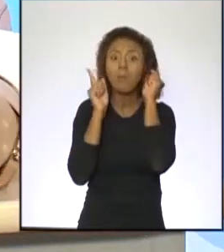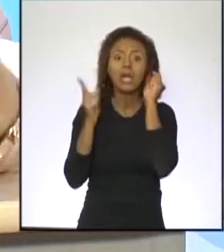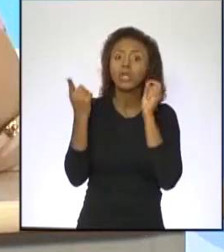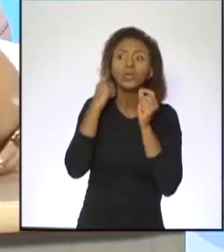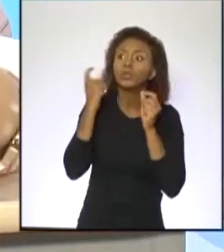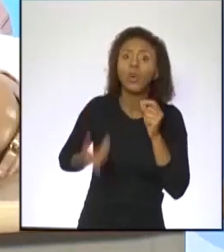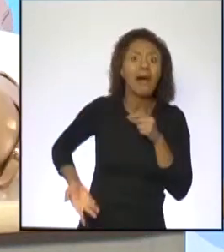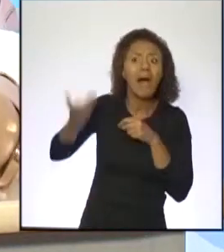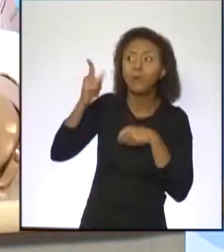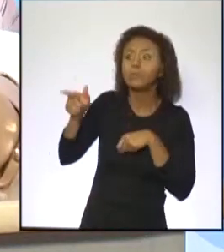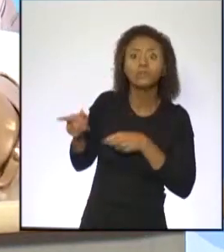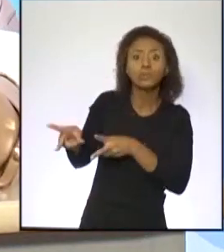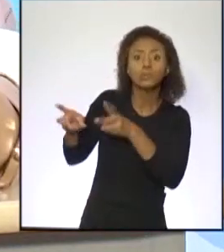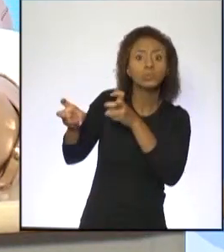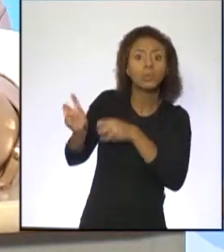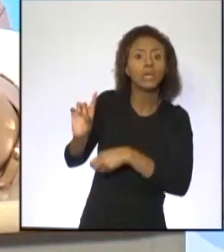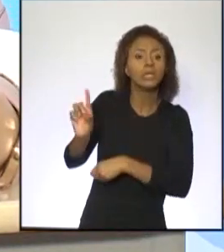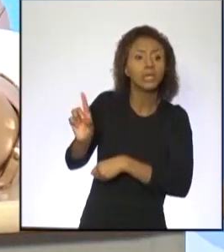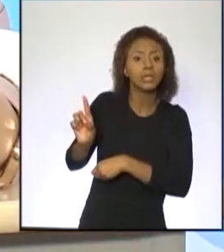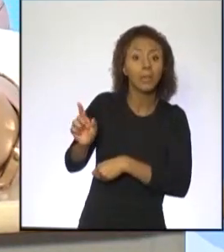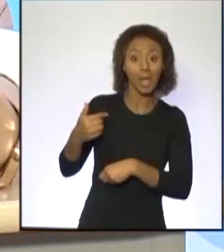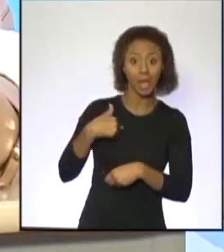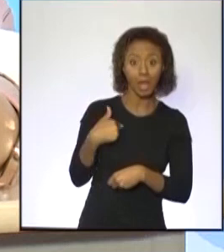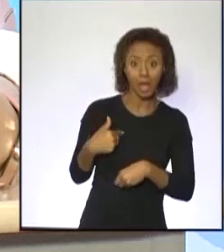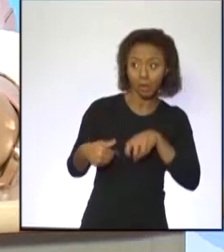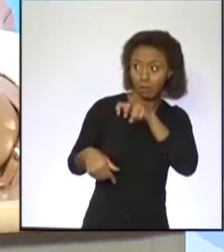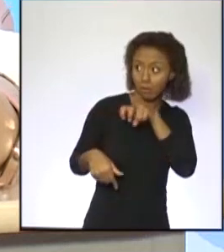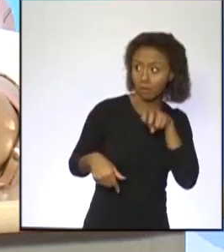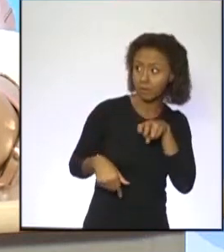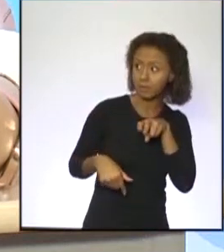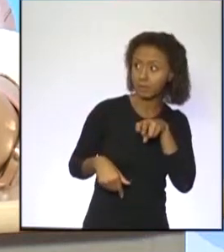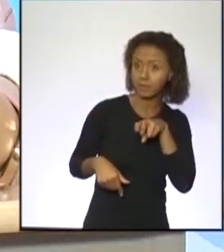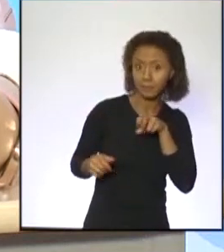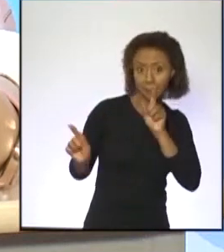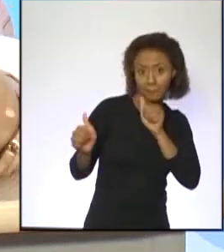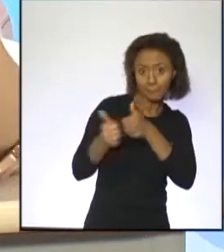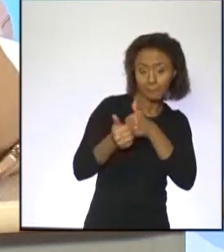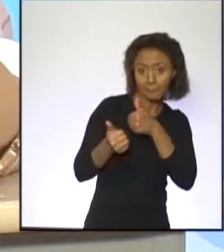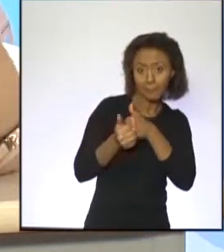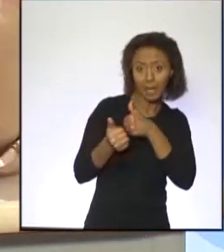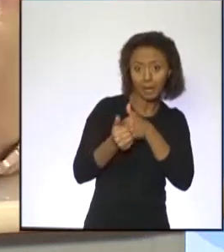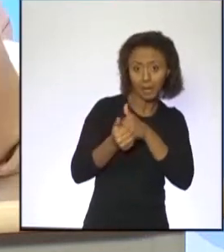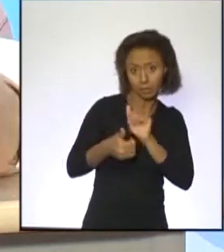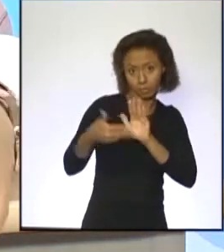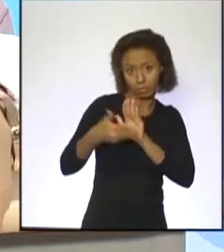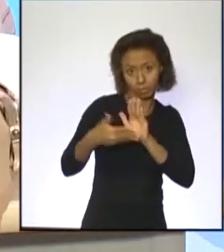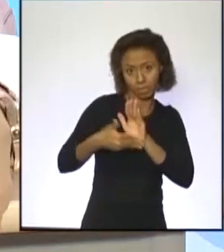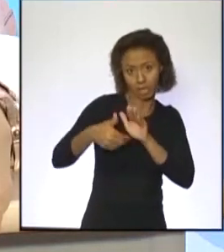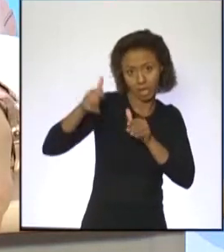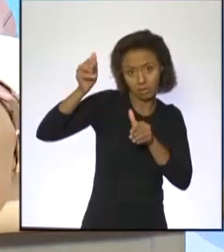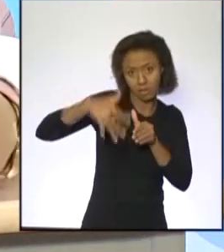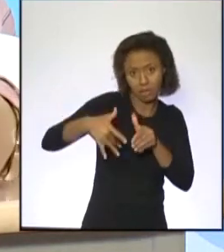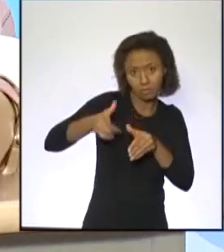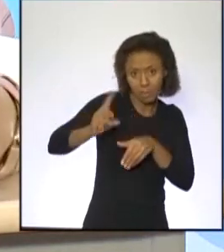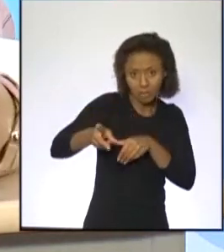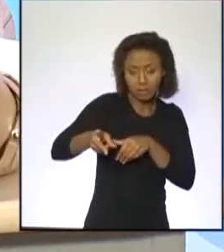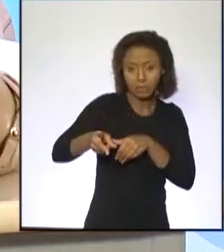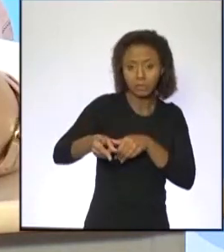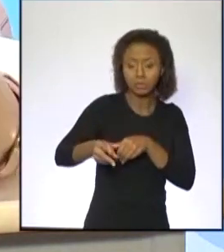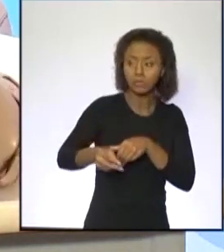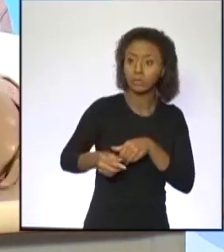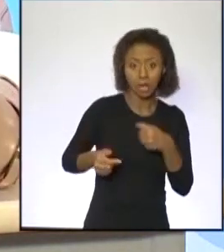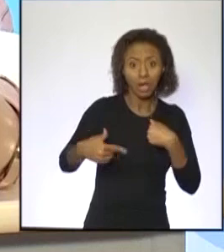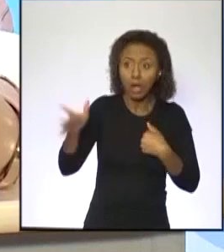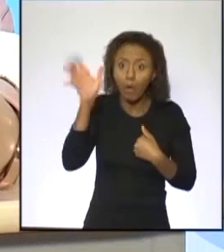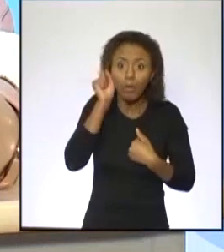mais. Mas eu, que estou ali, que sou passageiro do trem, do metrô, enfim, eu